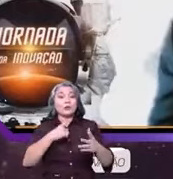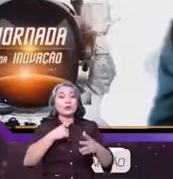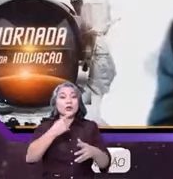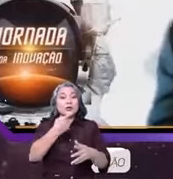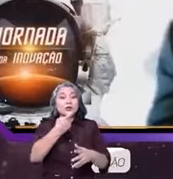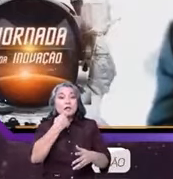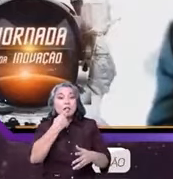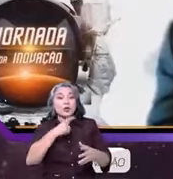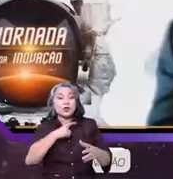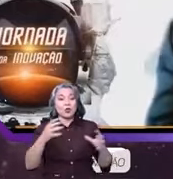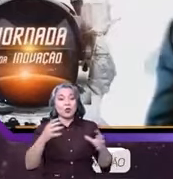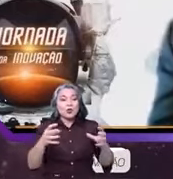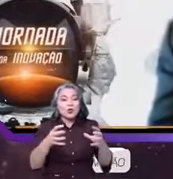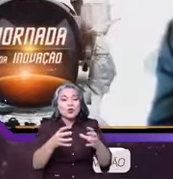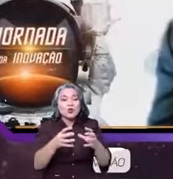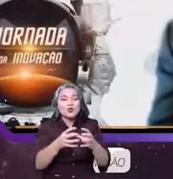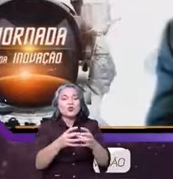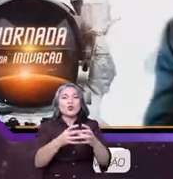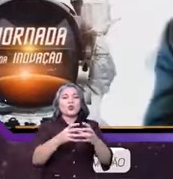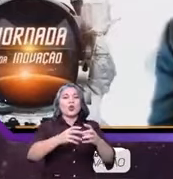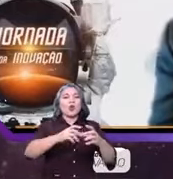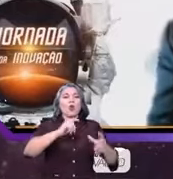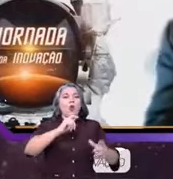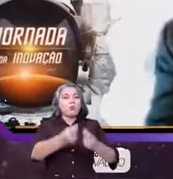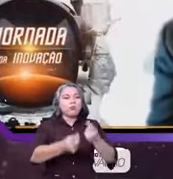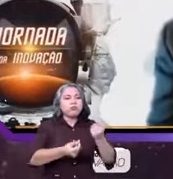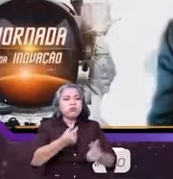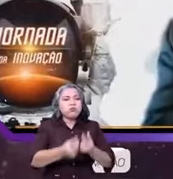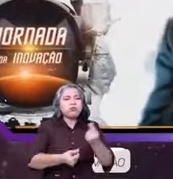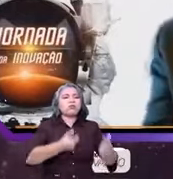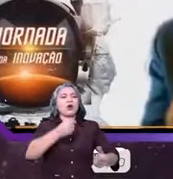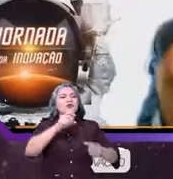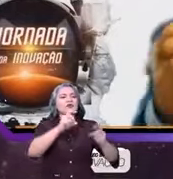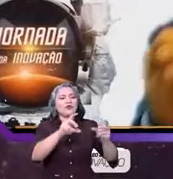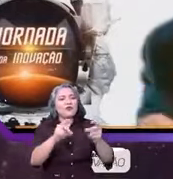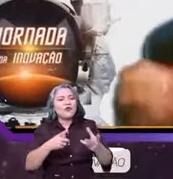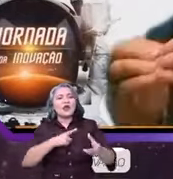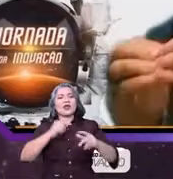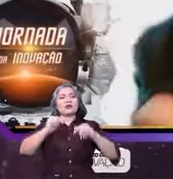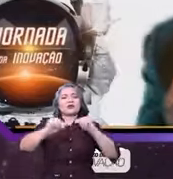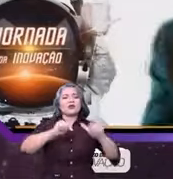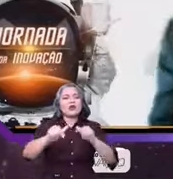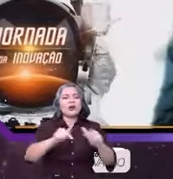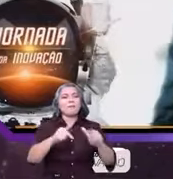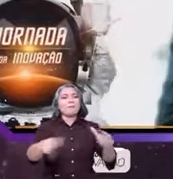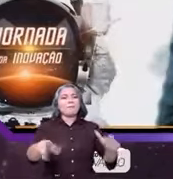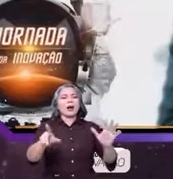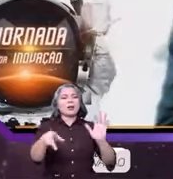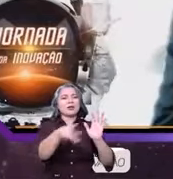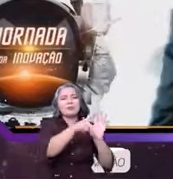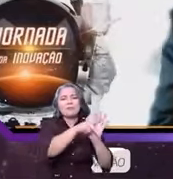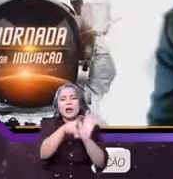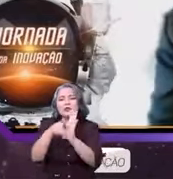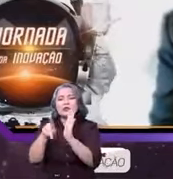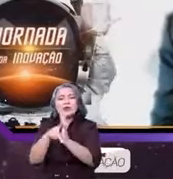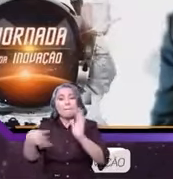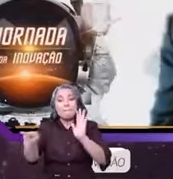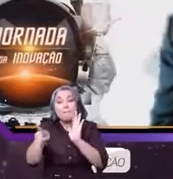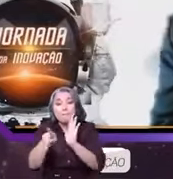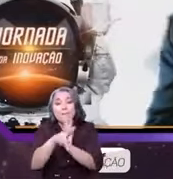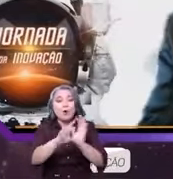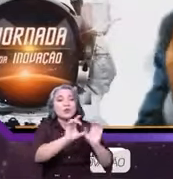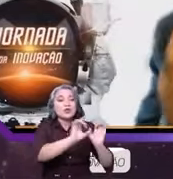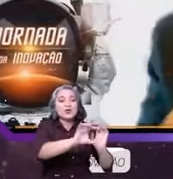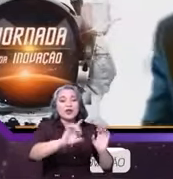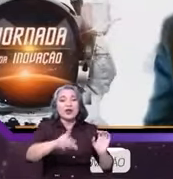core business, quando você vai chegando na realidade de cada unidade judiciária, lá na ponta,